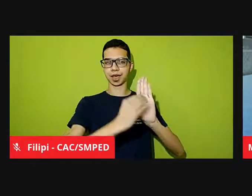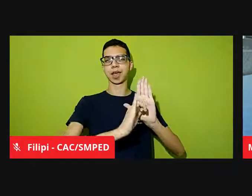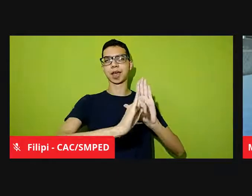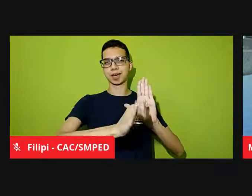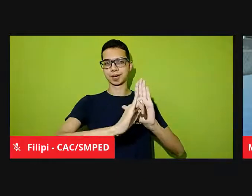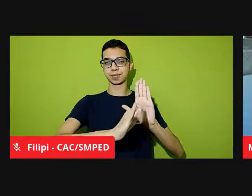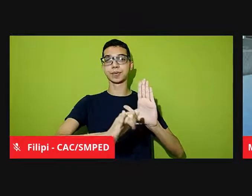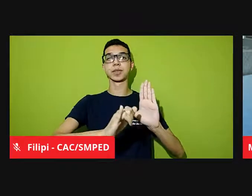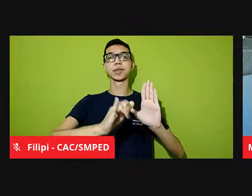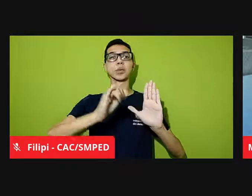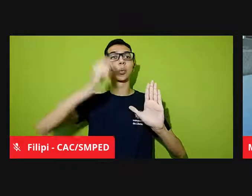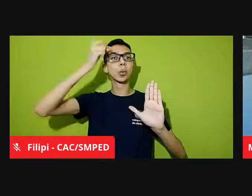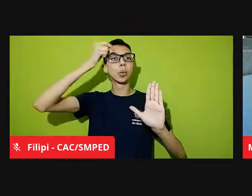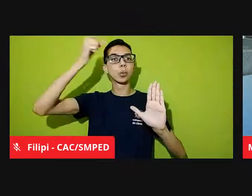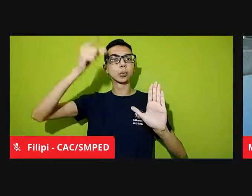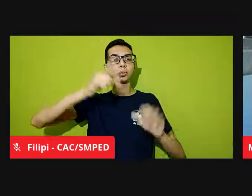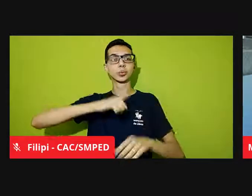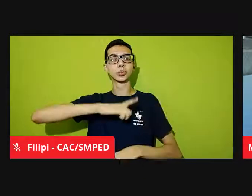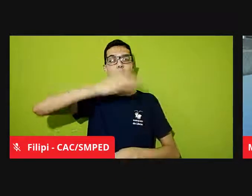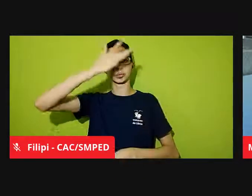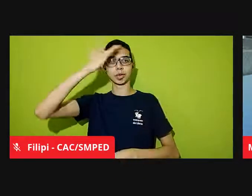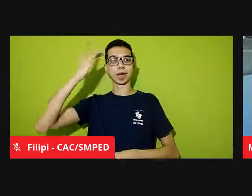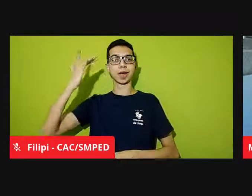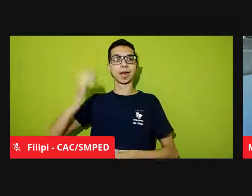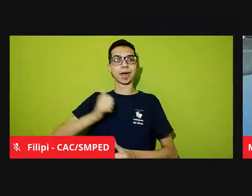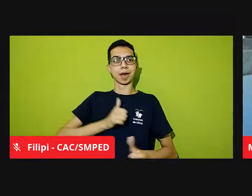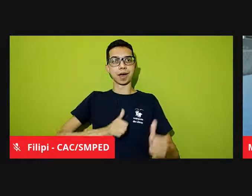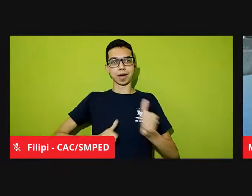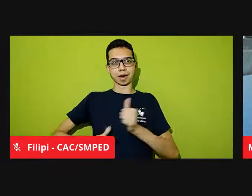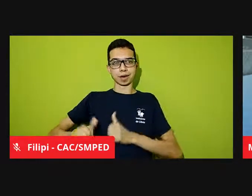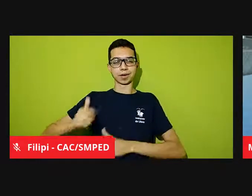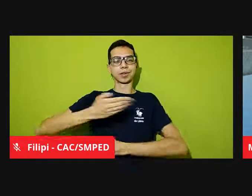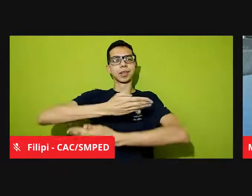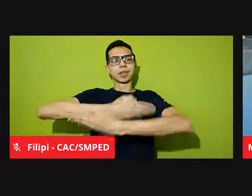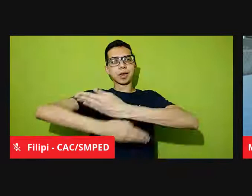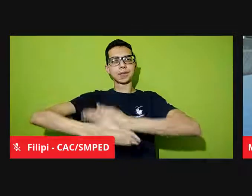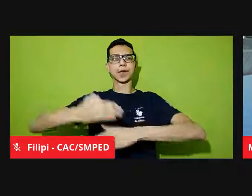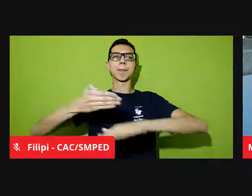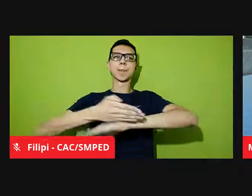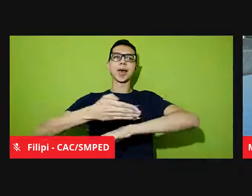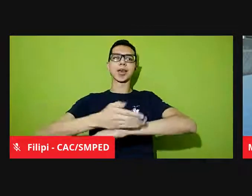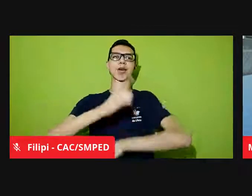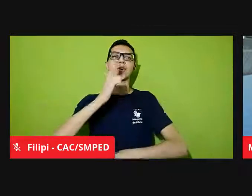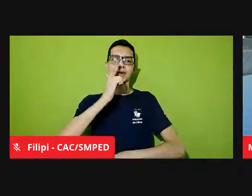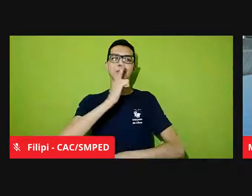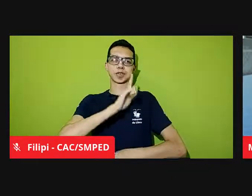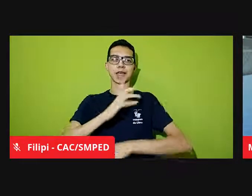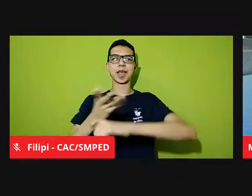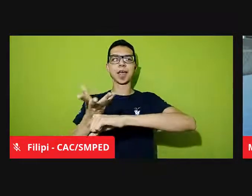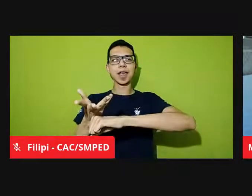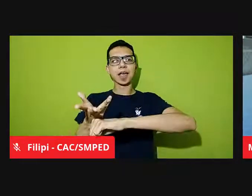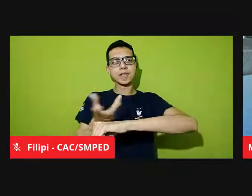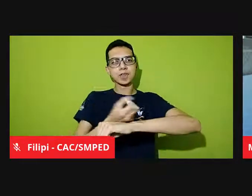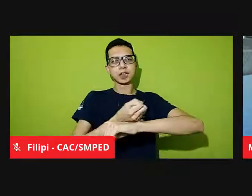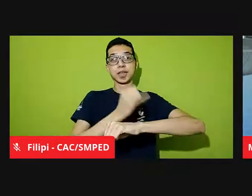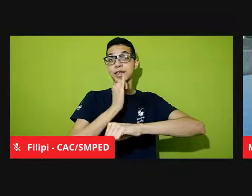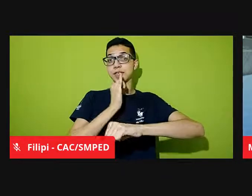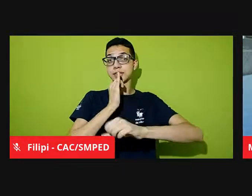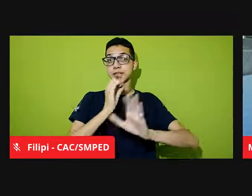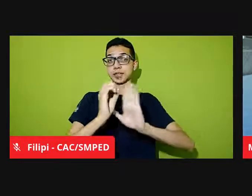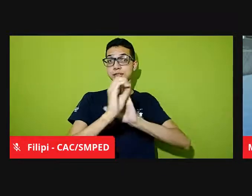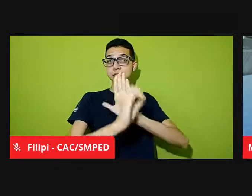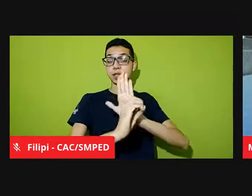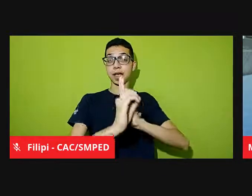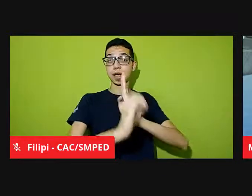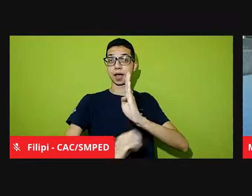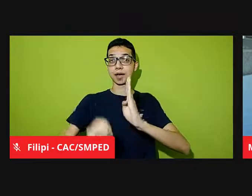onde artistas, né, pessoas com deficiência conseguem participar de eventos como, por exemplo, da Virada Cultural. Isso para